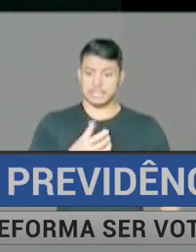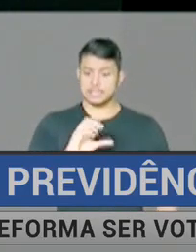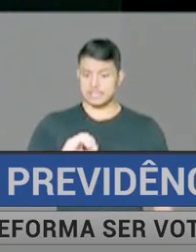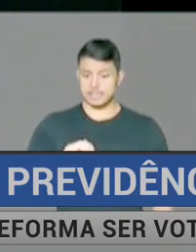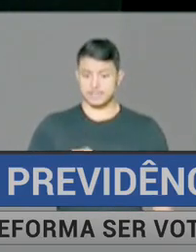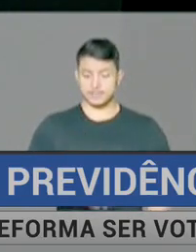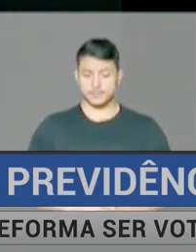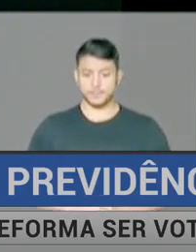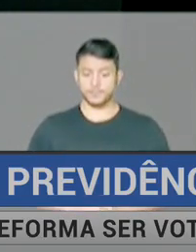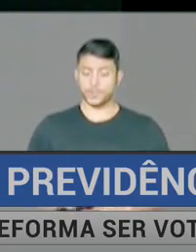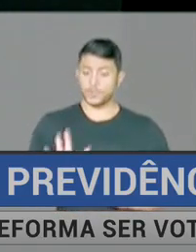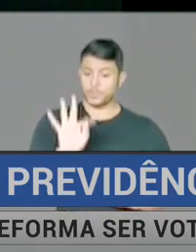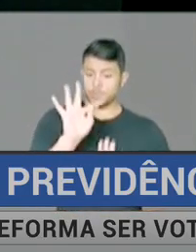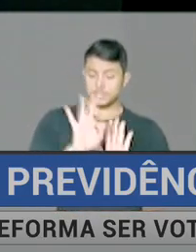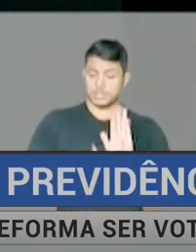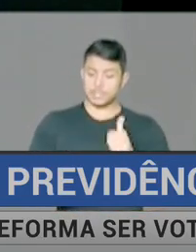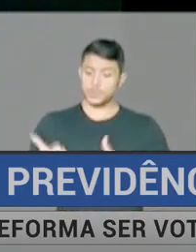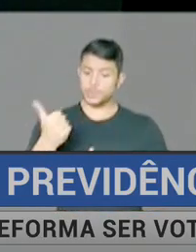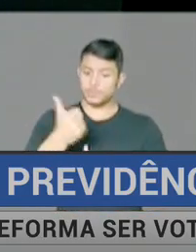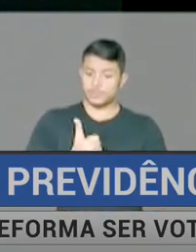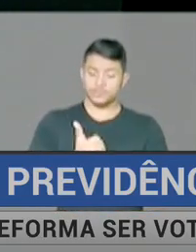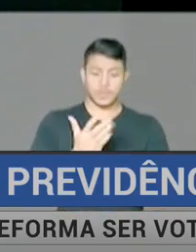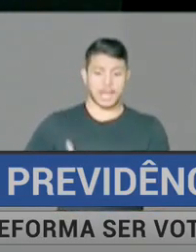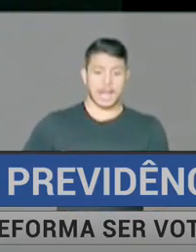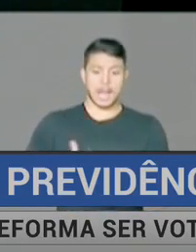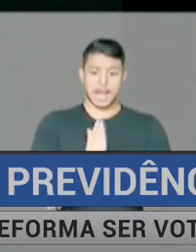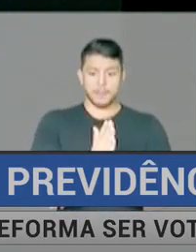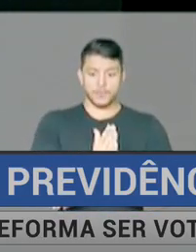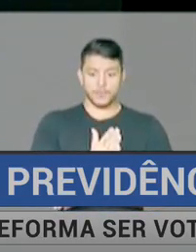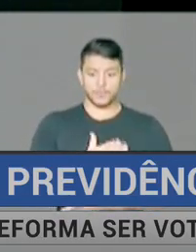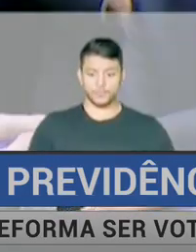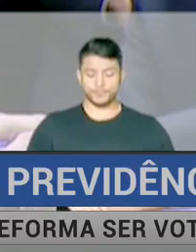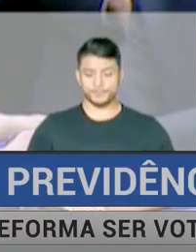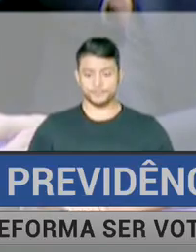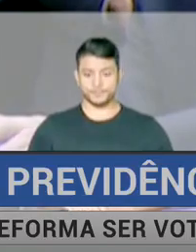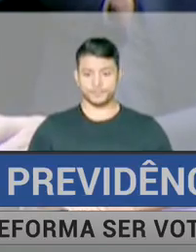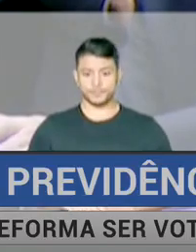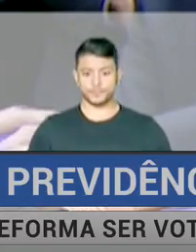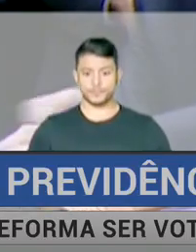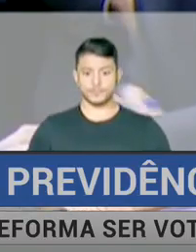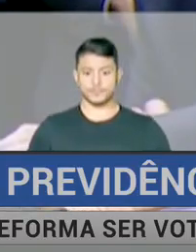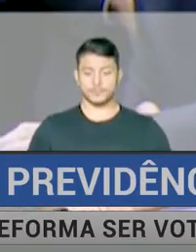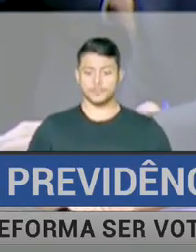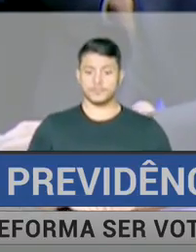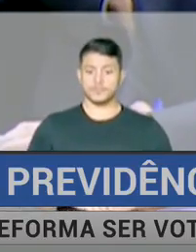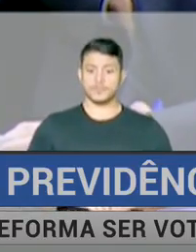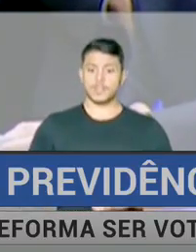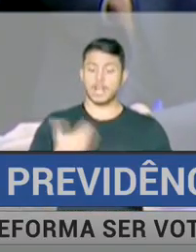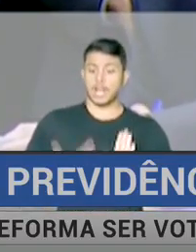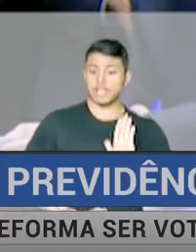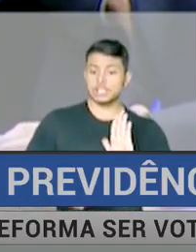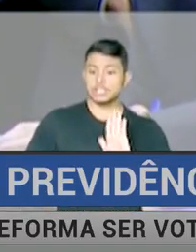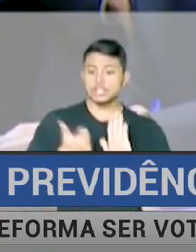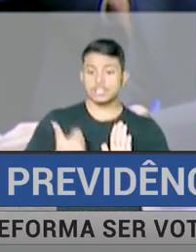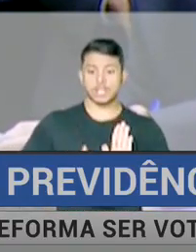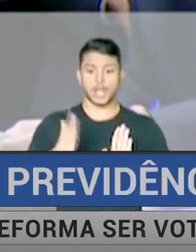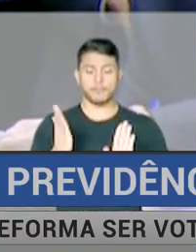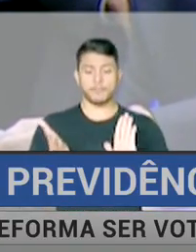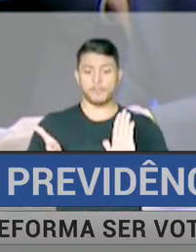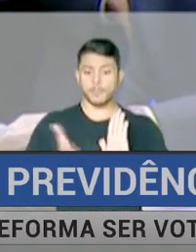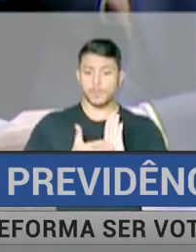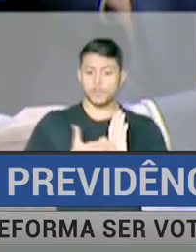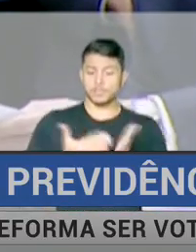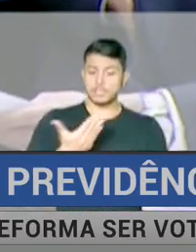510, o quórum, a casa quase completa, né? São 503 deputados, 510 deputados votaram, ainda é necessário passar